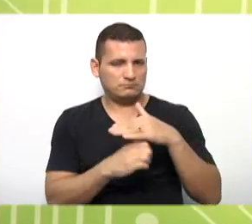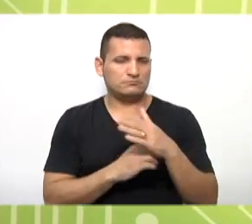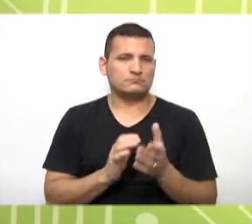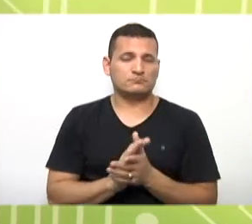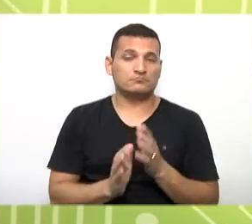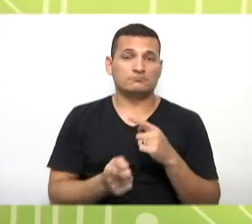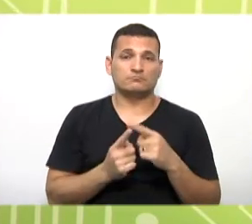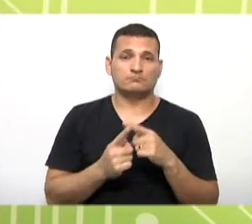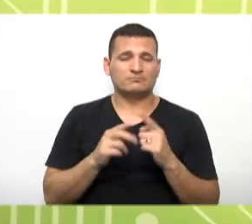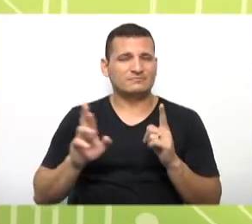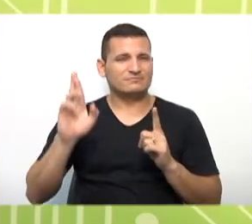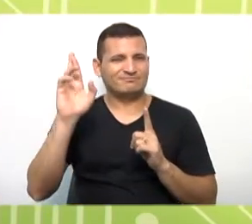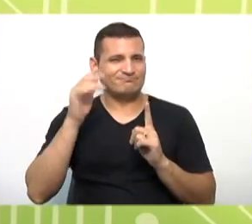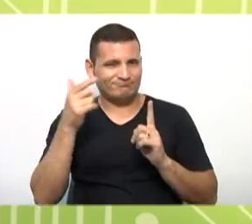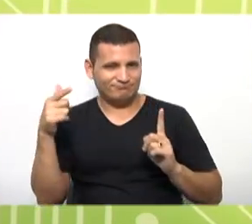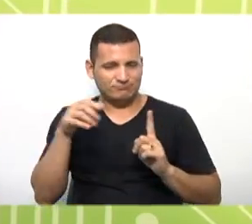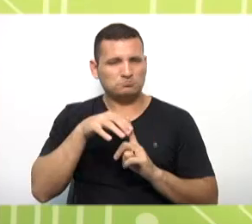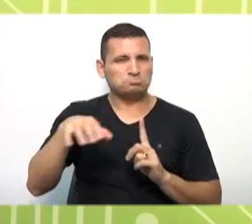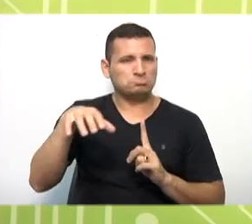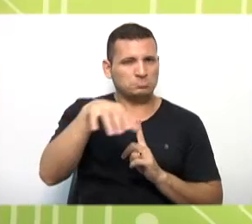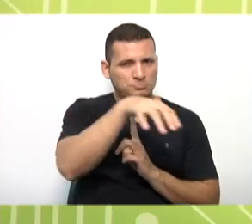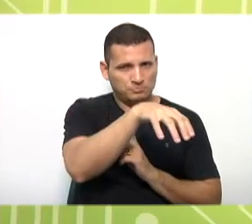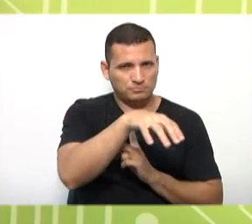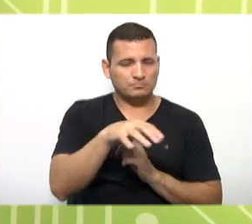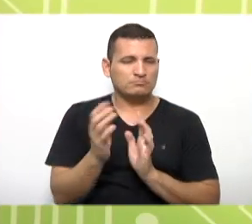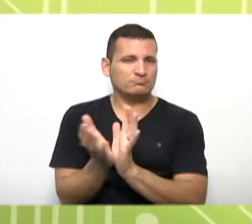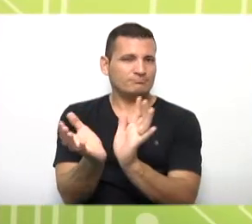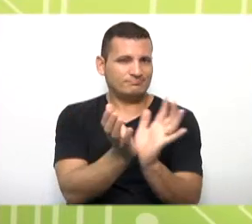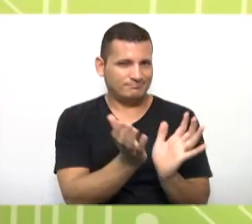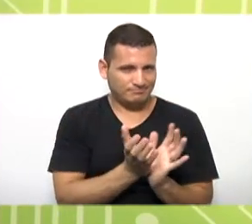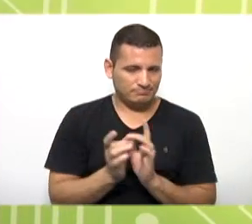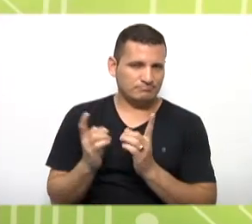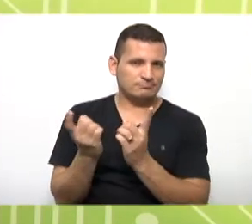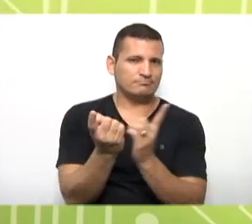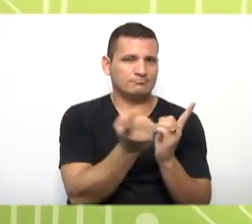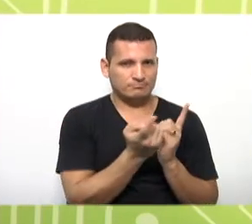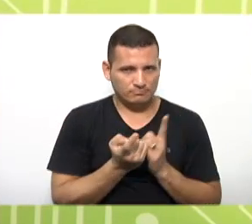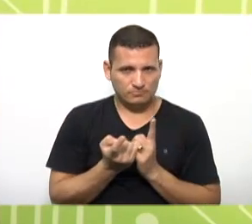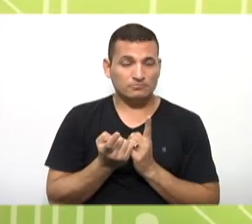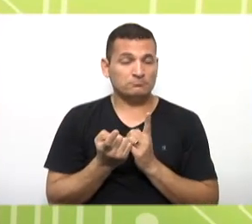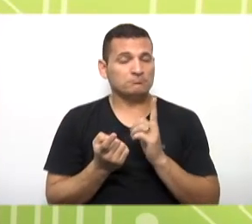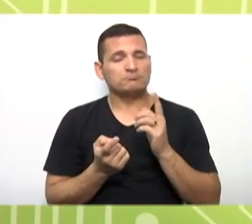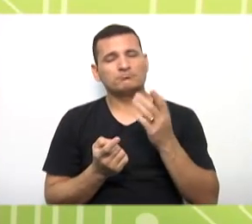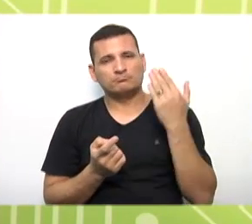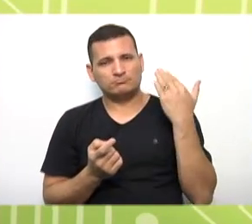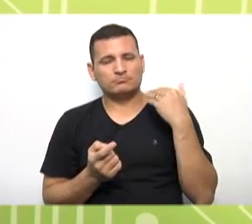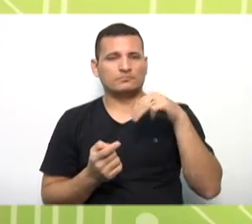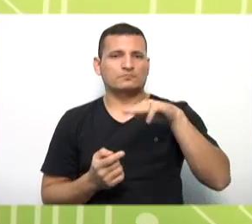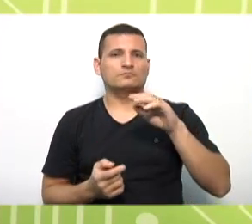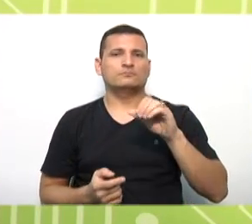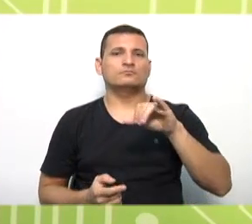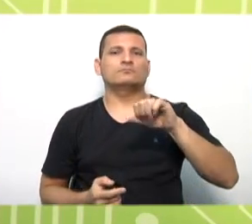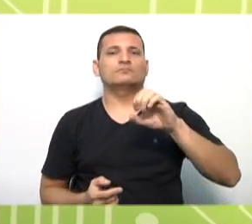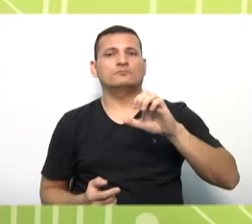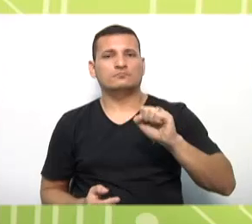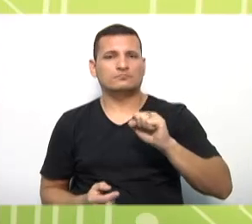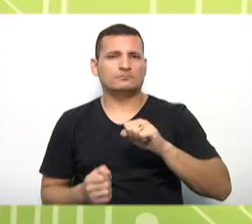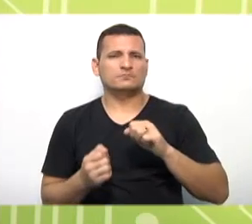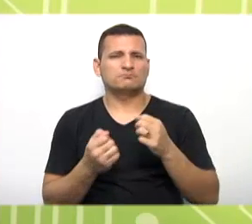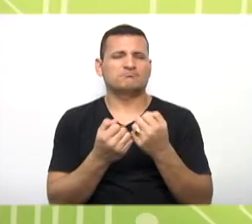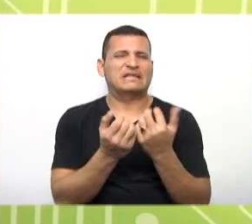quando eu descentralizo, no caso ali era uma multidão de pessoas que Moisés estava conduzindo.